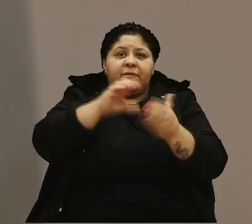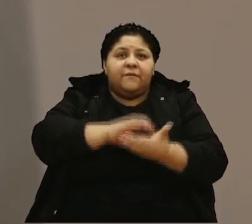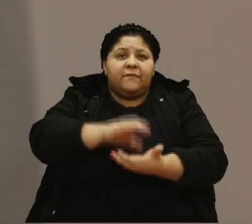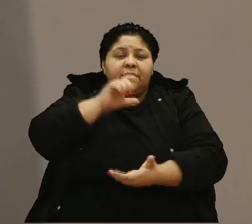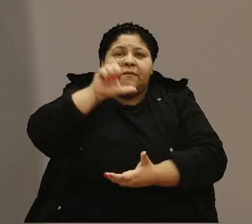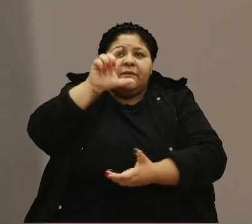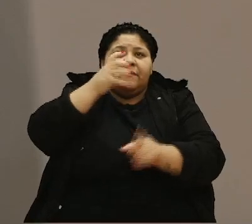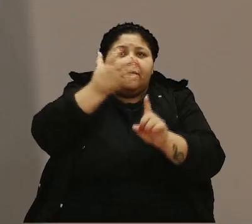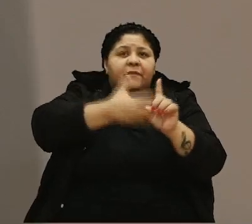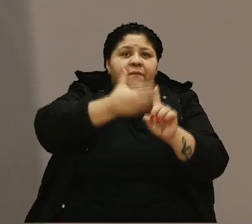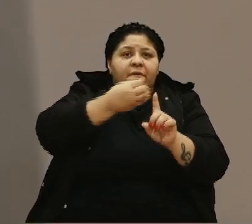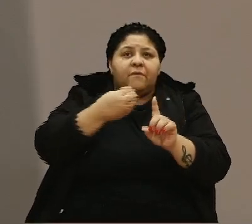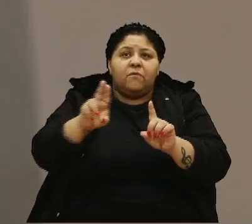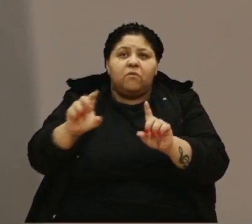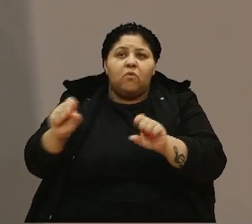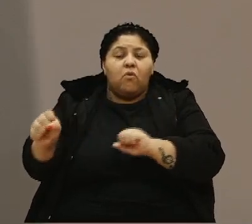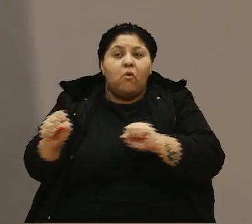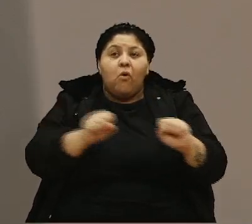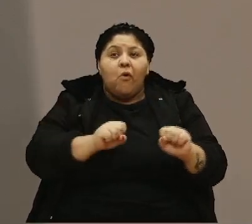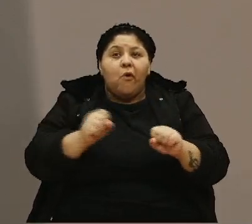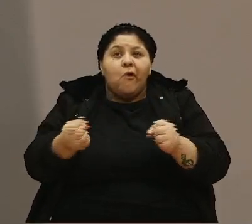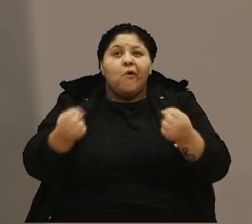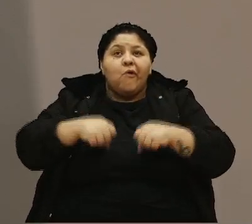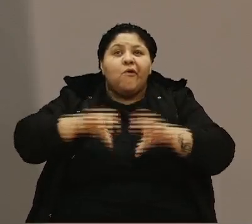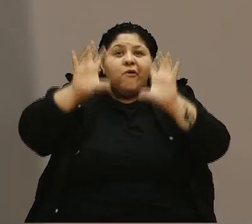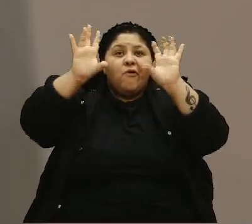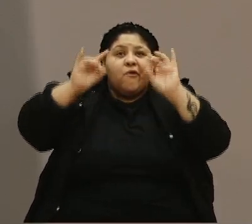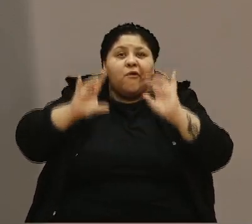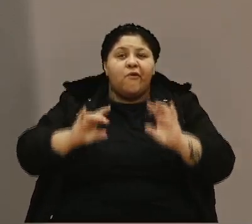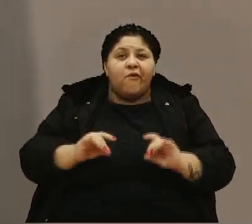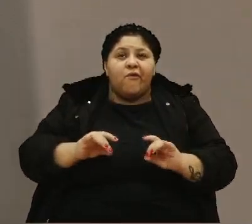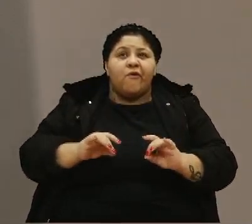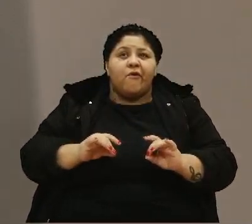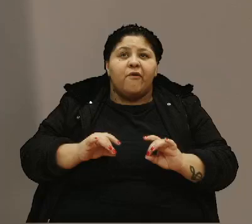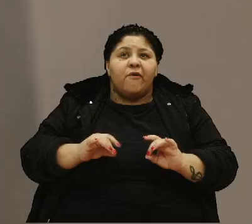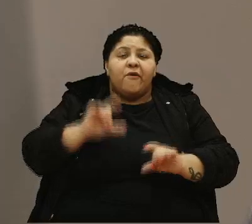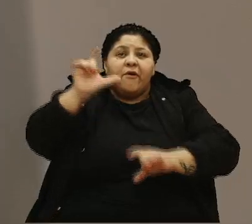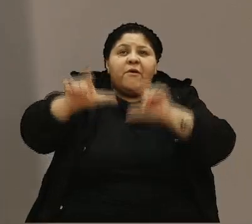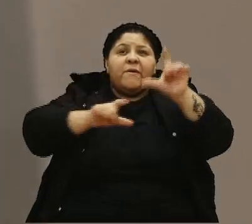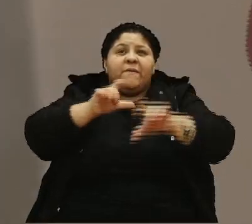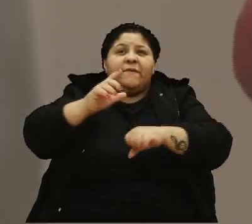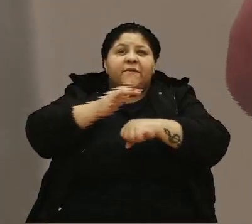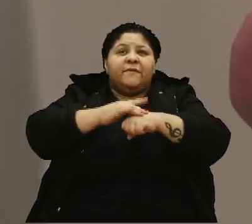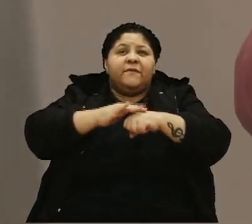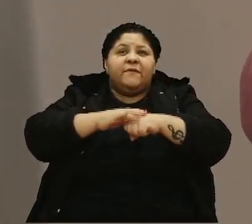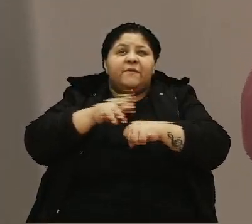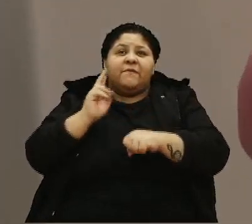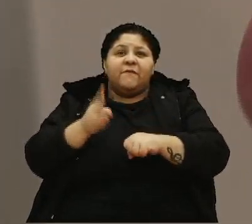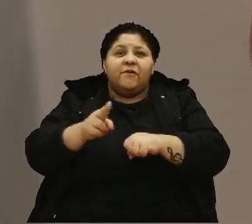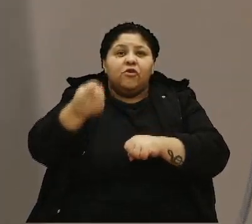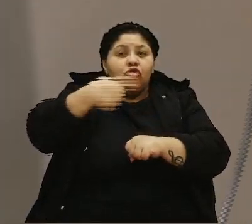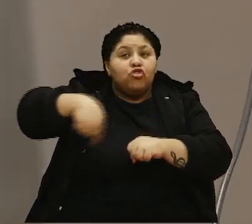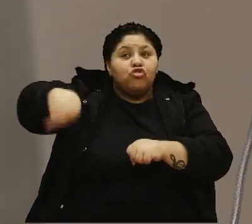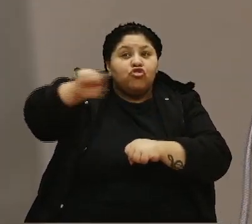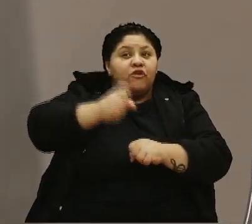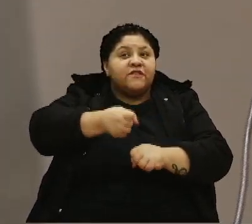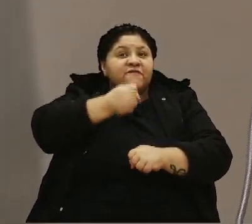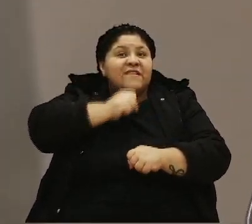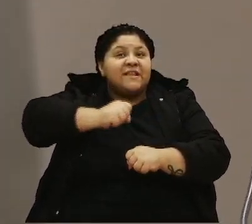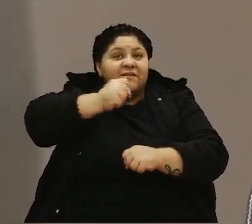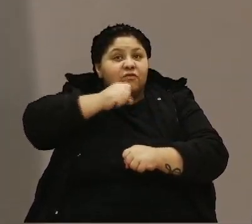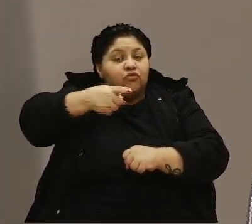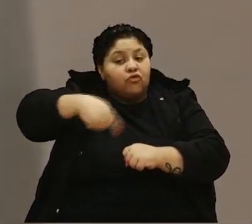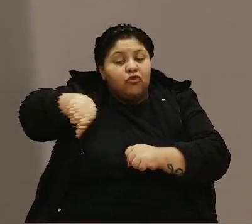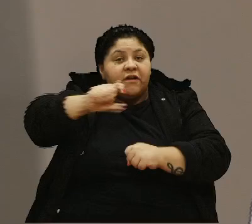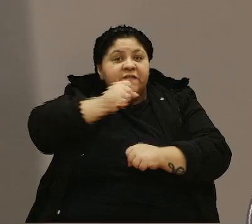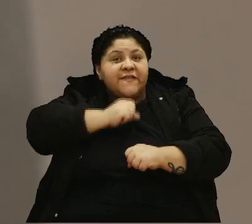com deficiência ou necessidades especiais e portadores de doenças crônicas. Gente, nós estamos envelhecendo. Nós